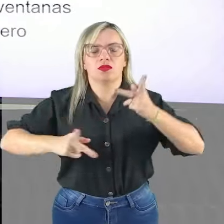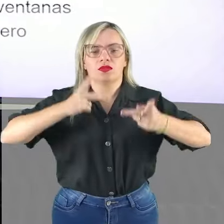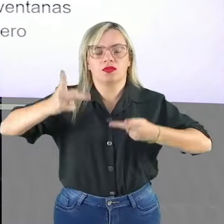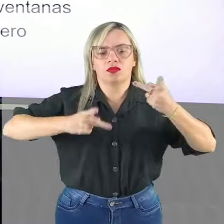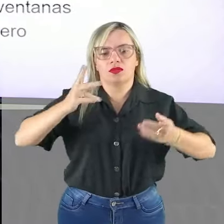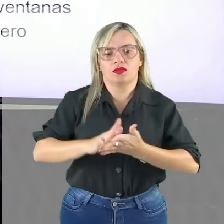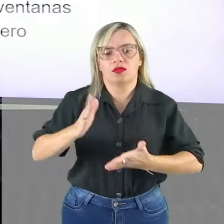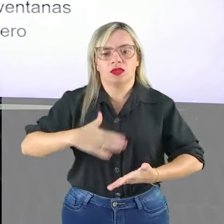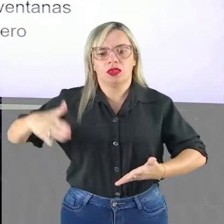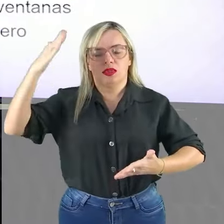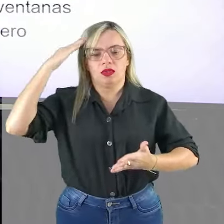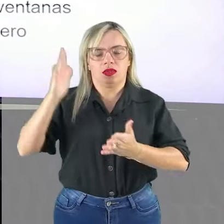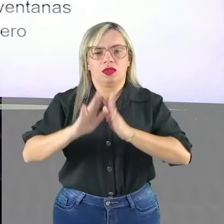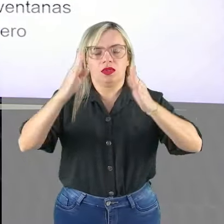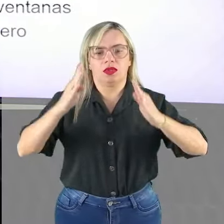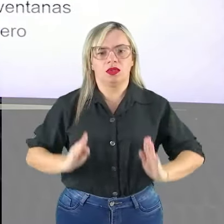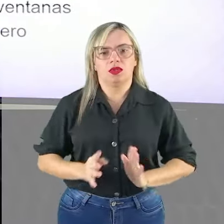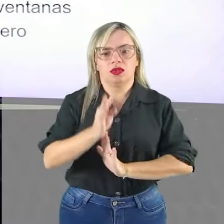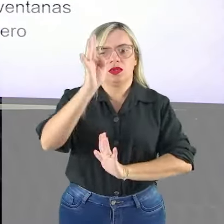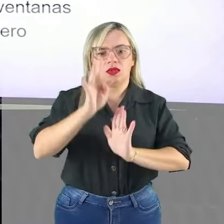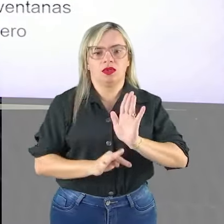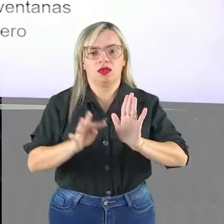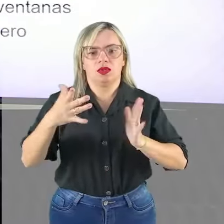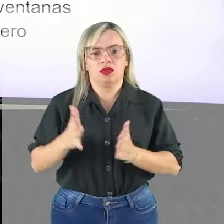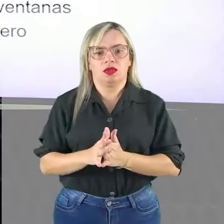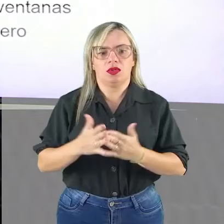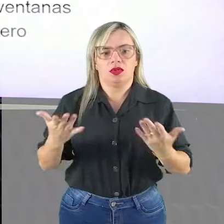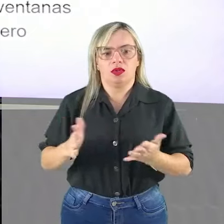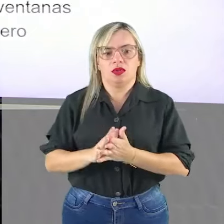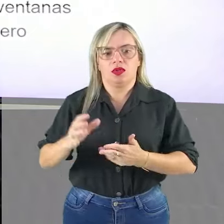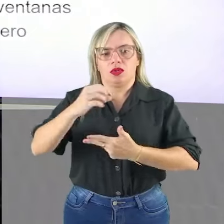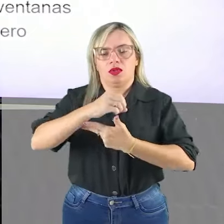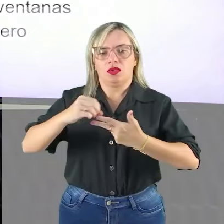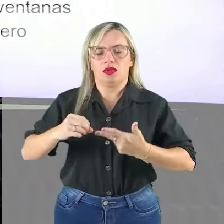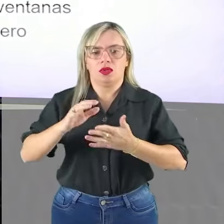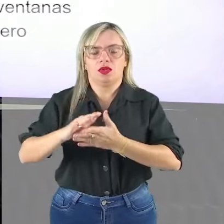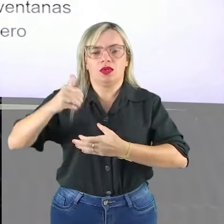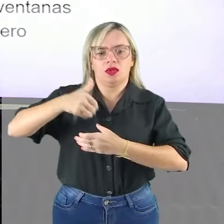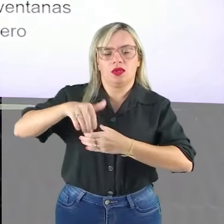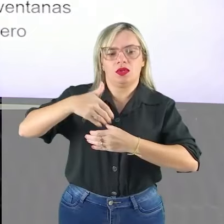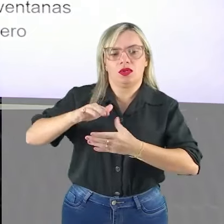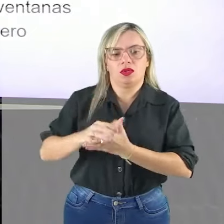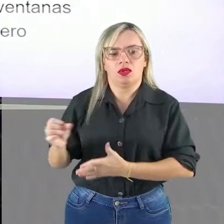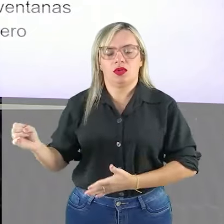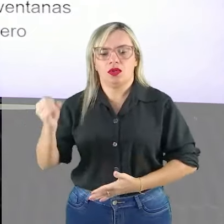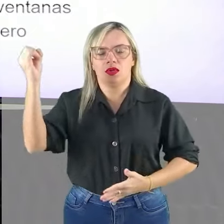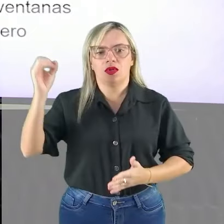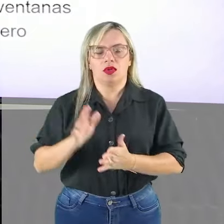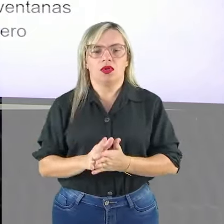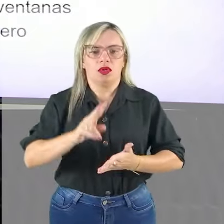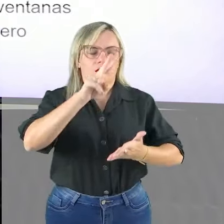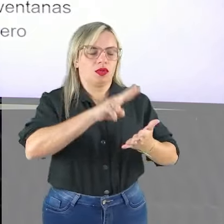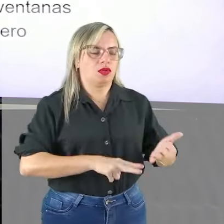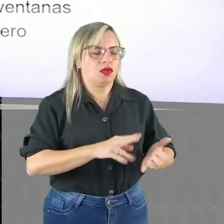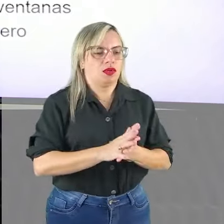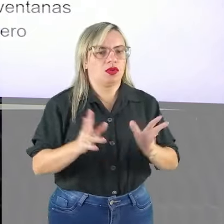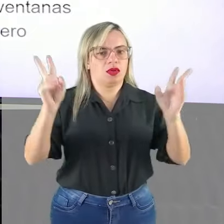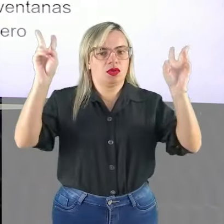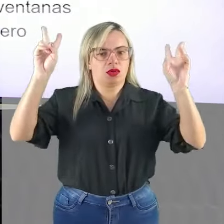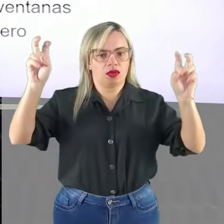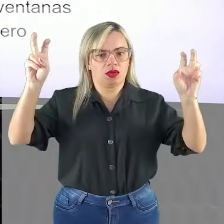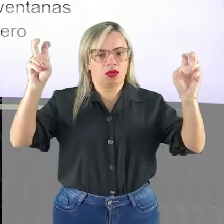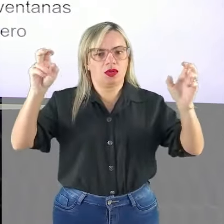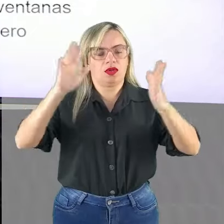interpretação de texto no Enem eu tenho uma dica importante você vai fazer o seguinte você vai ler o título que vai tá em